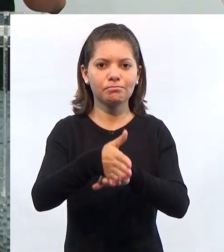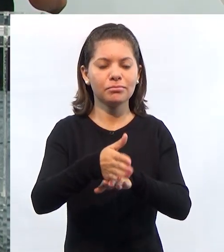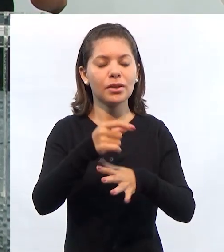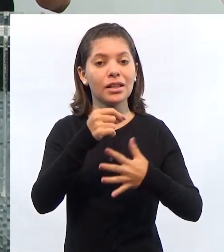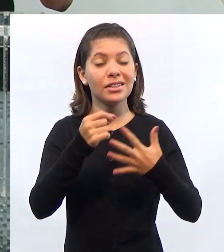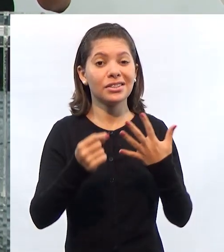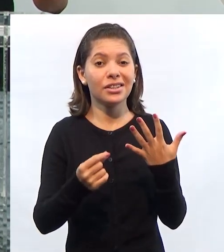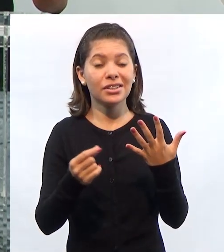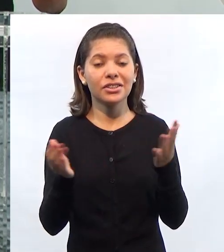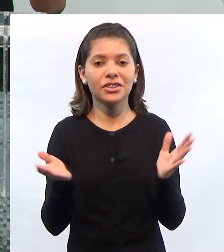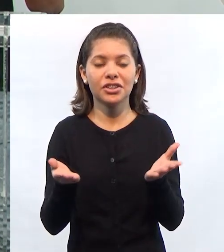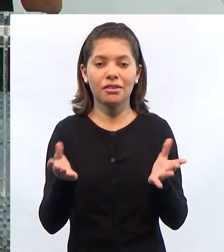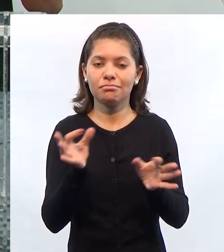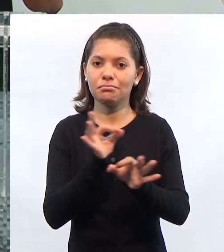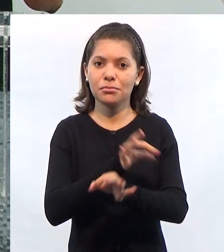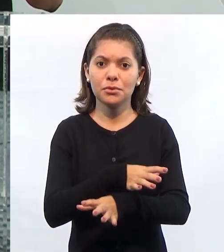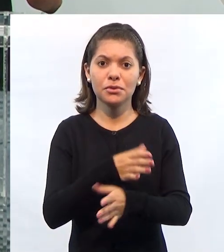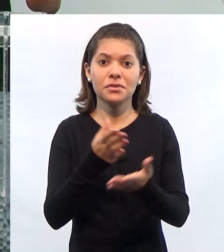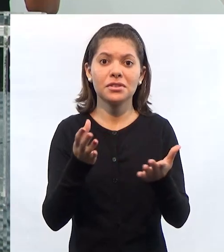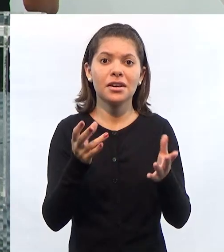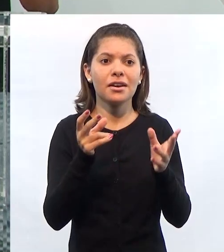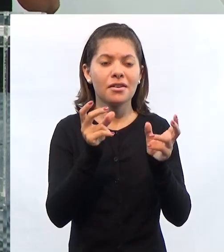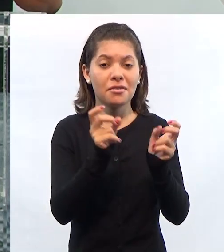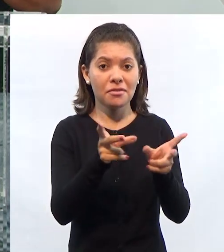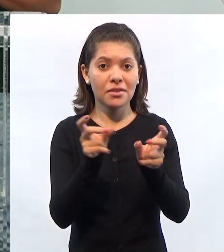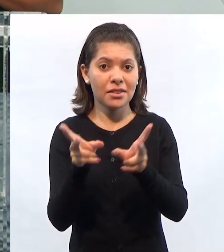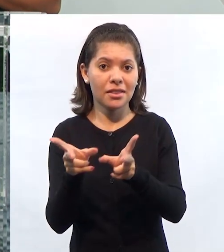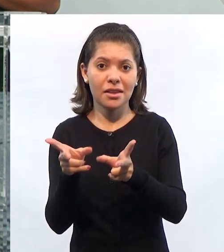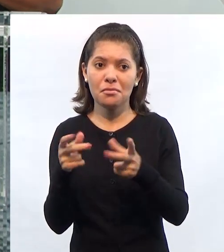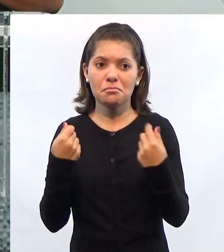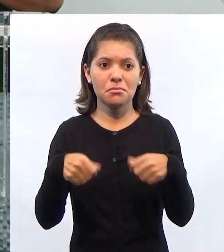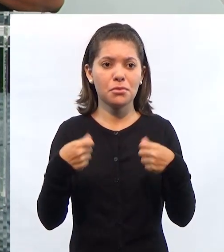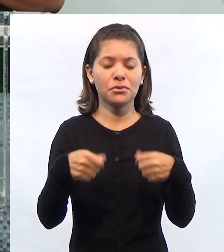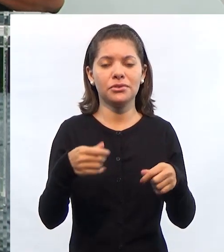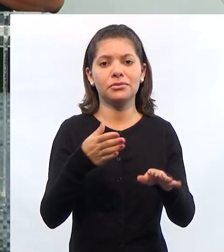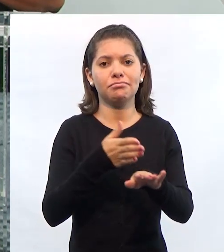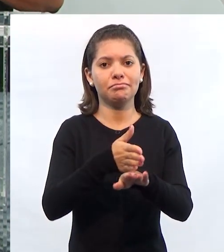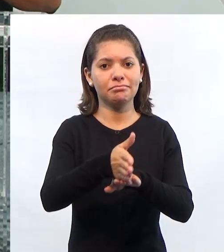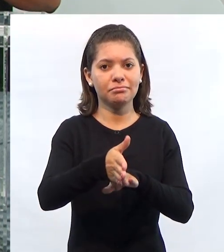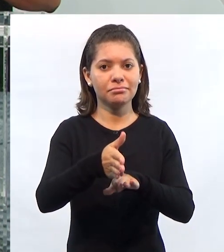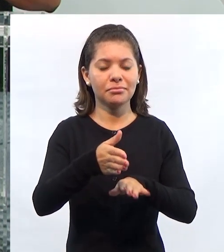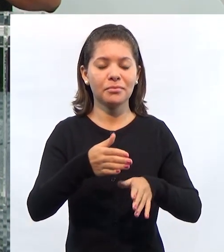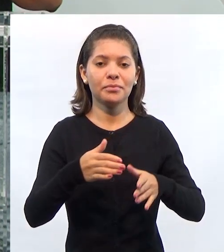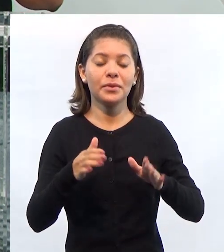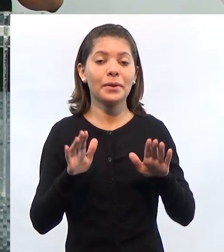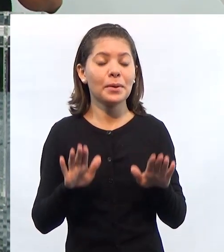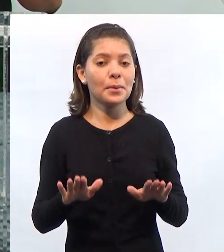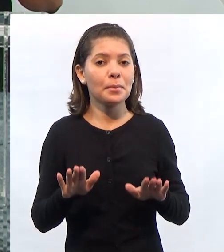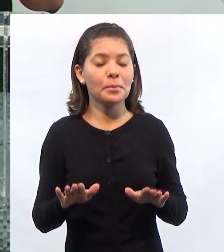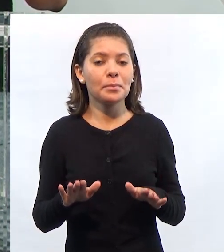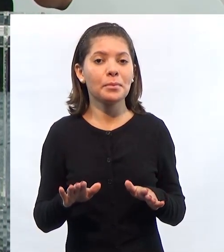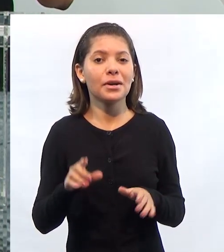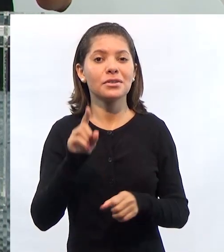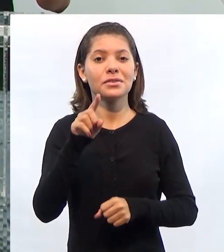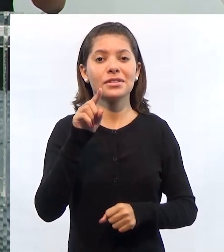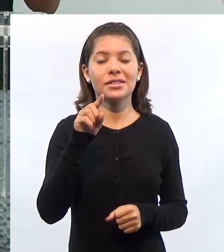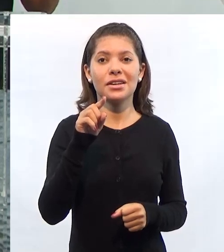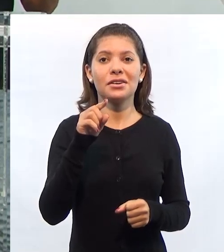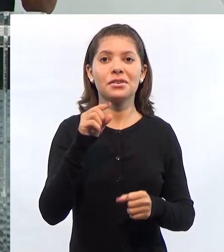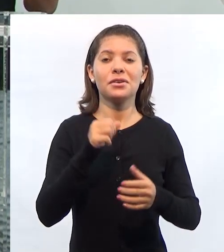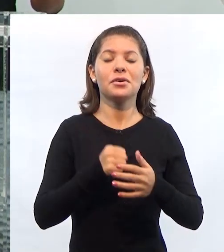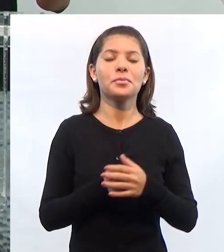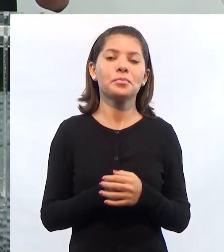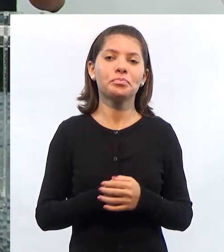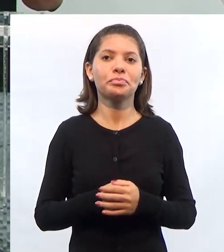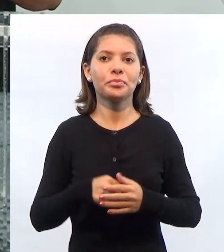ela já está pronta. Se você quisesse vender essa madeira serrada e lixada, você já poderia vender. Mas você ainda vai